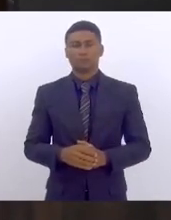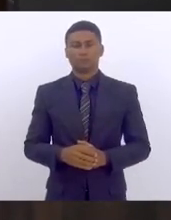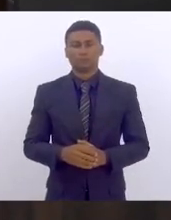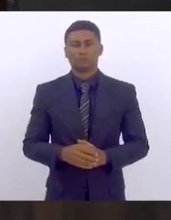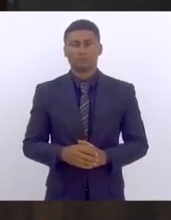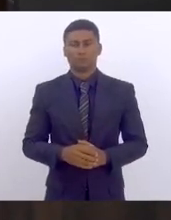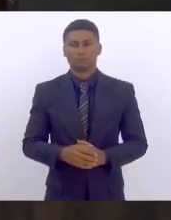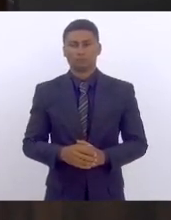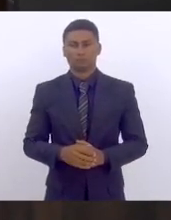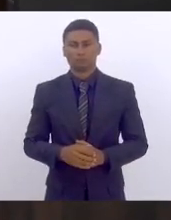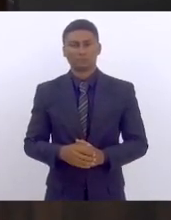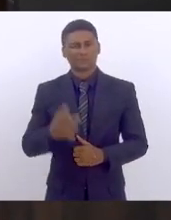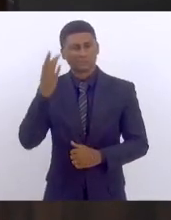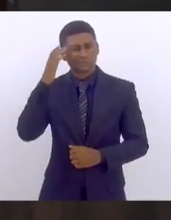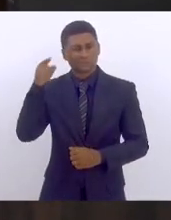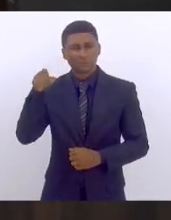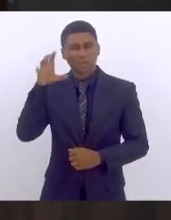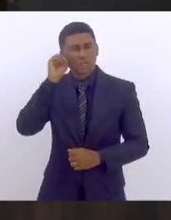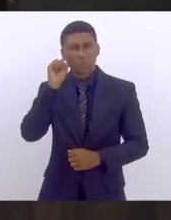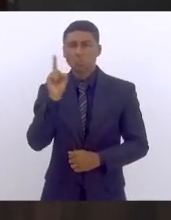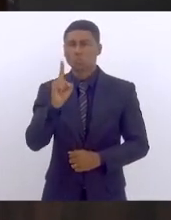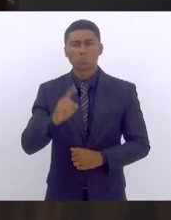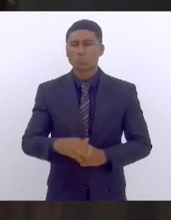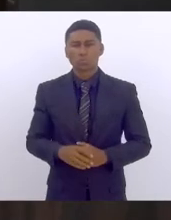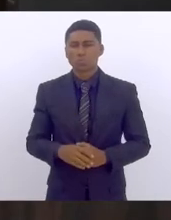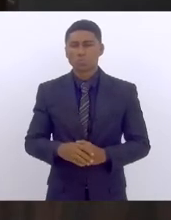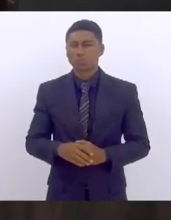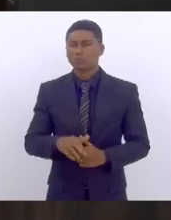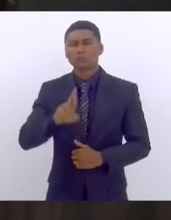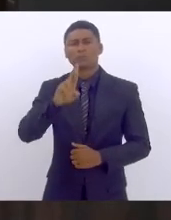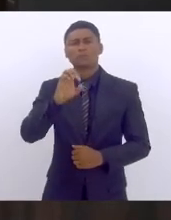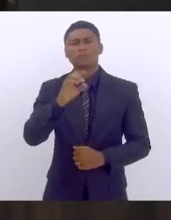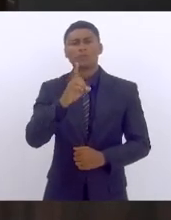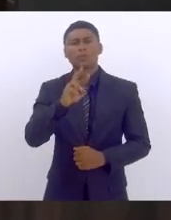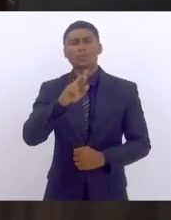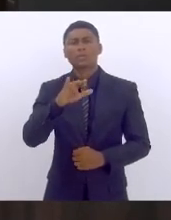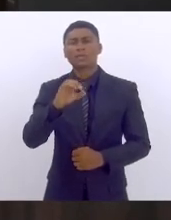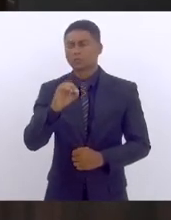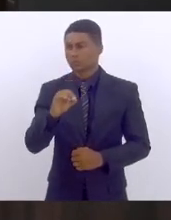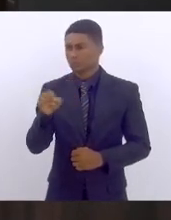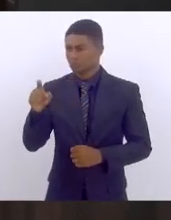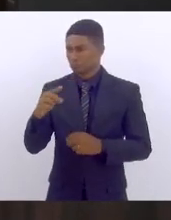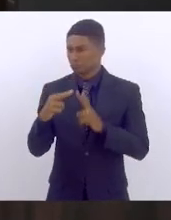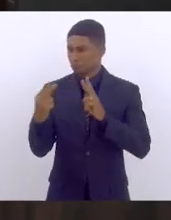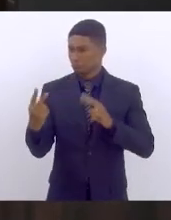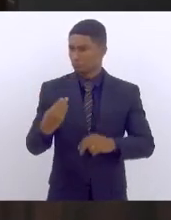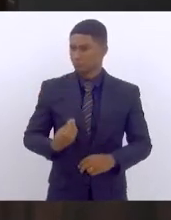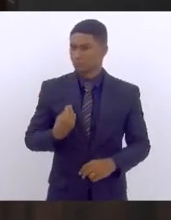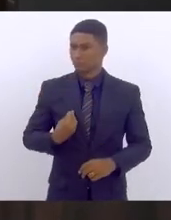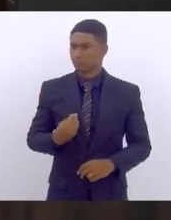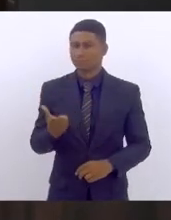Acho que ele também não está ouvindo. Deputado Rodrigo Amorim, ele está online.